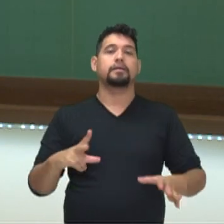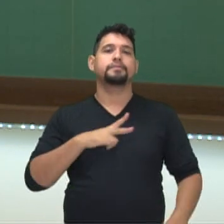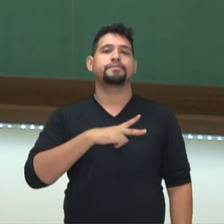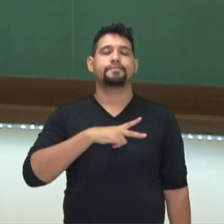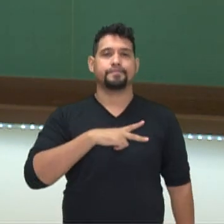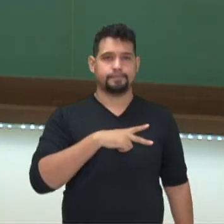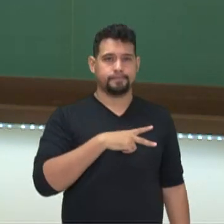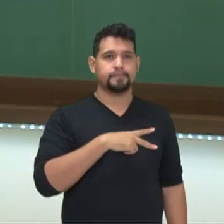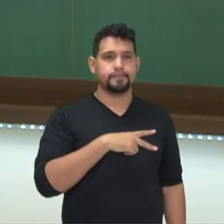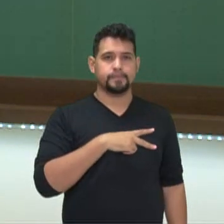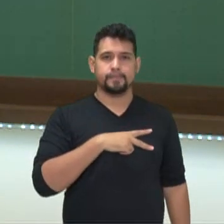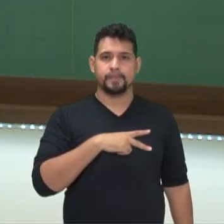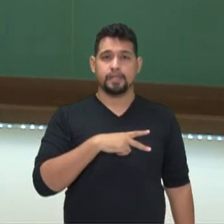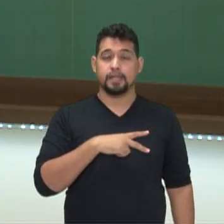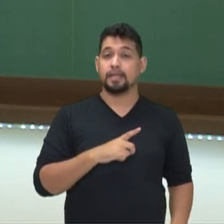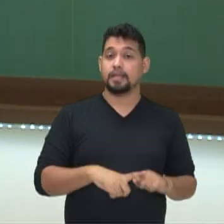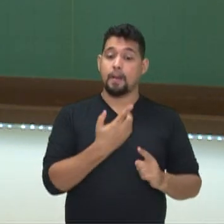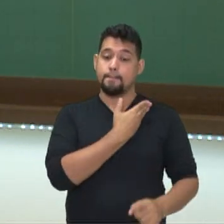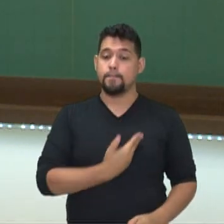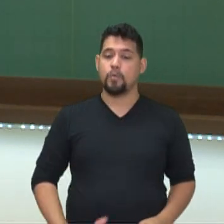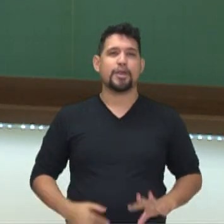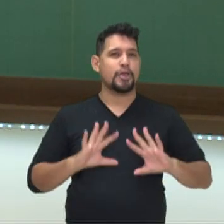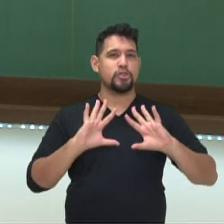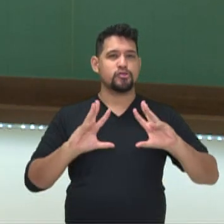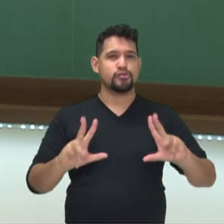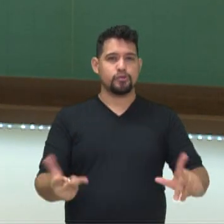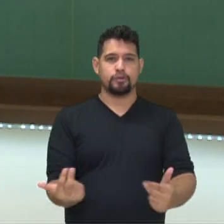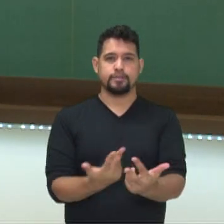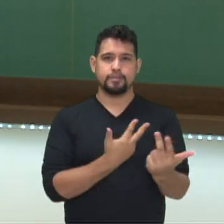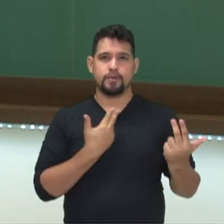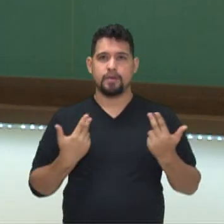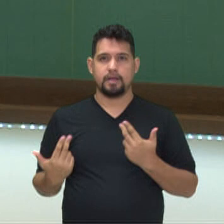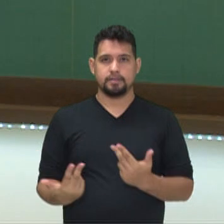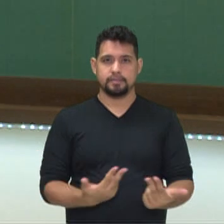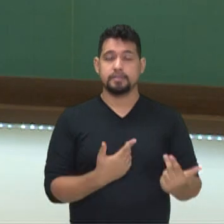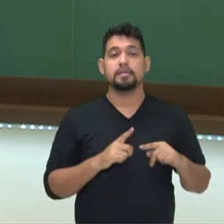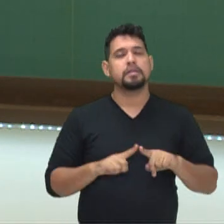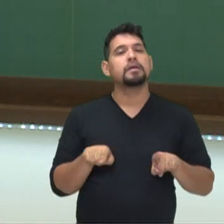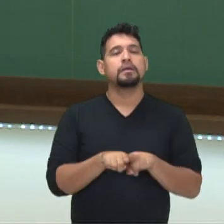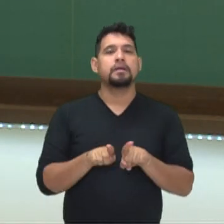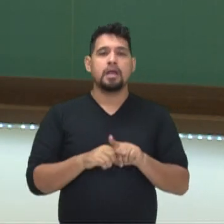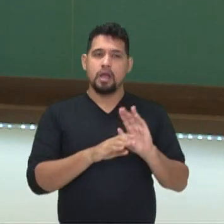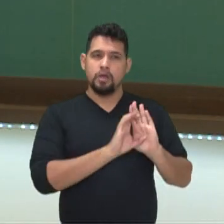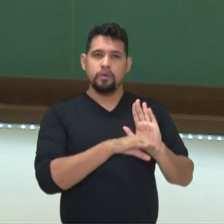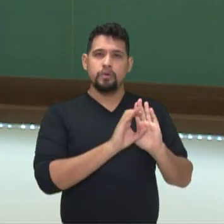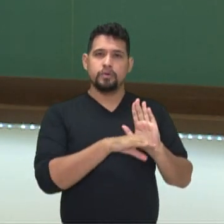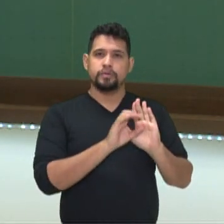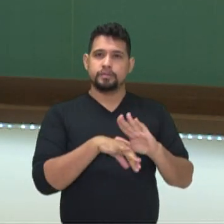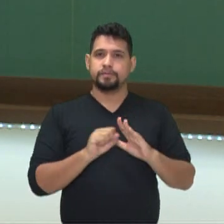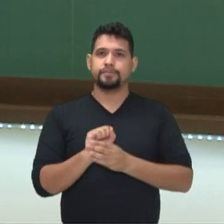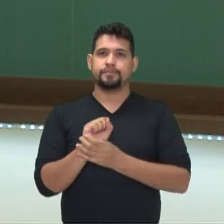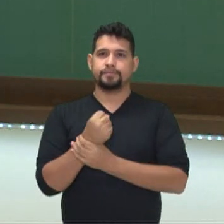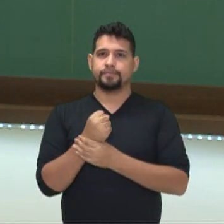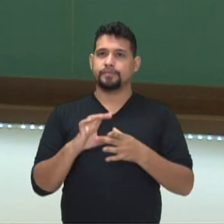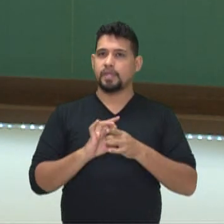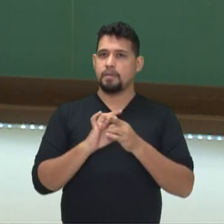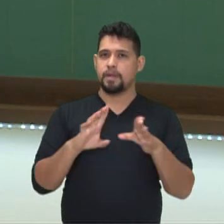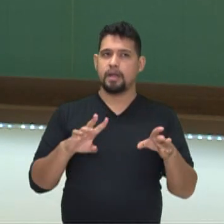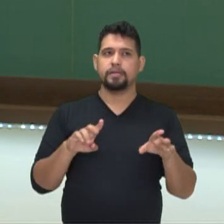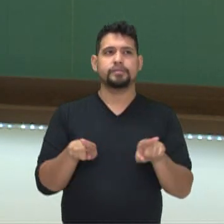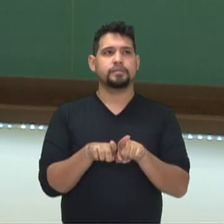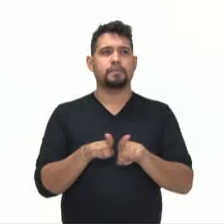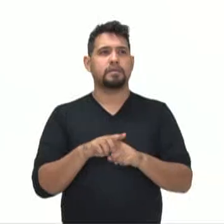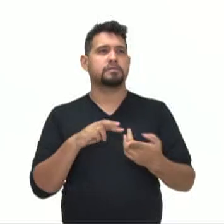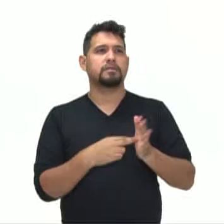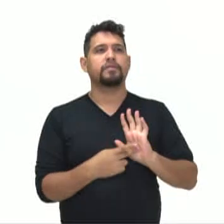privada. Na esfera pública somos todos iguais. A mesma Constituição que garante a liberdade